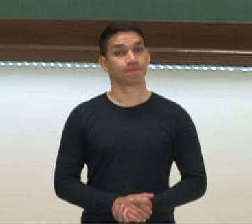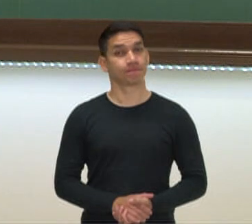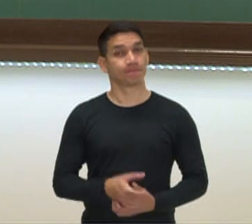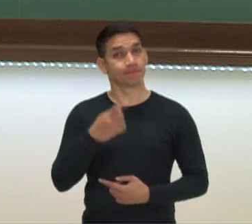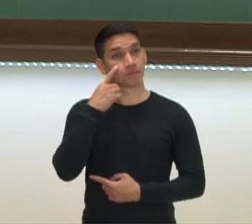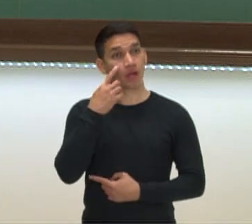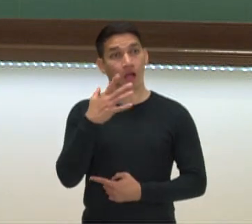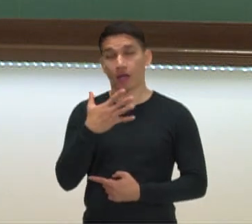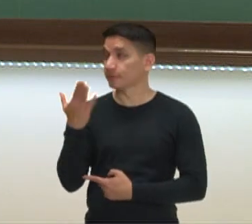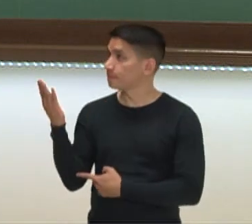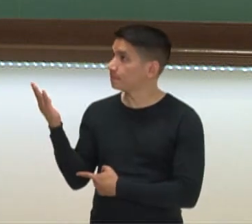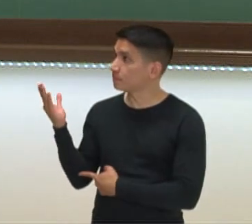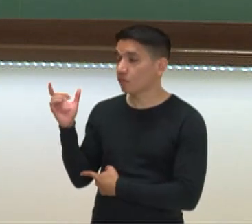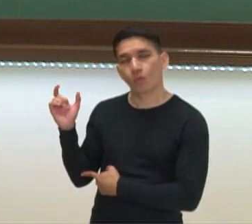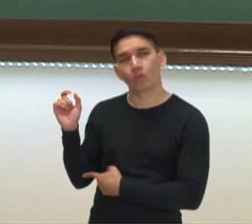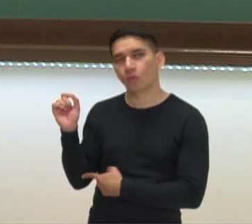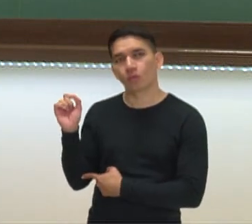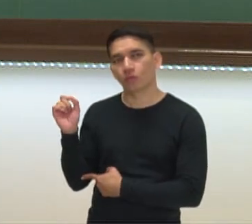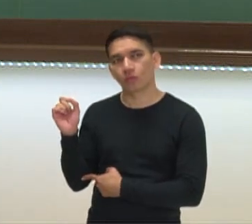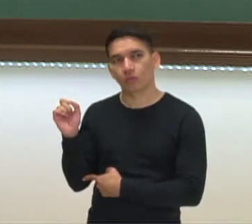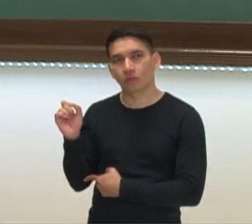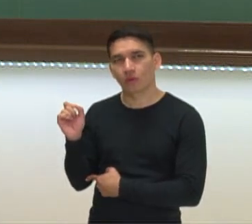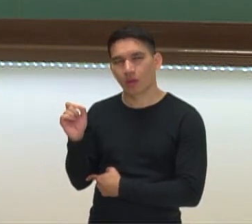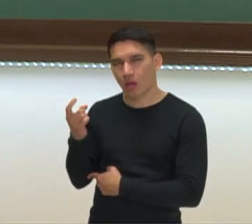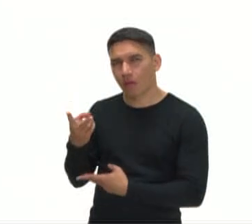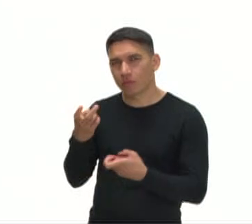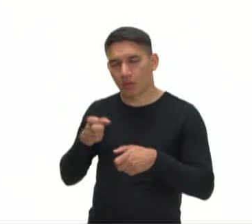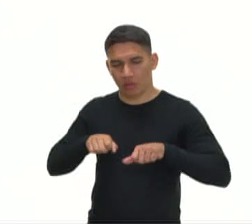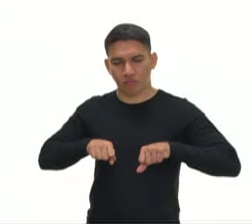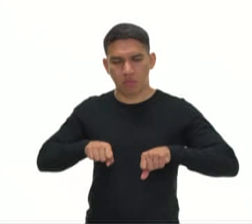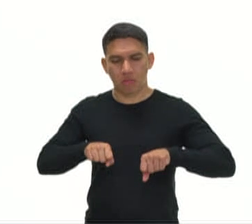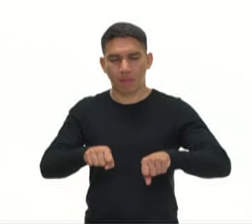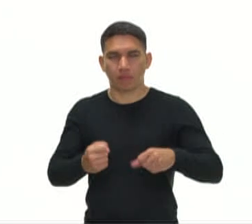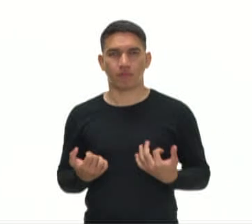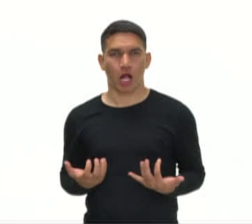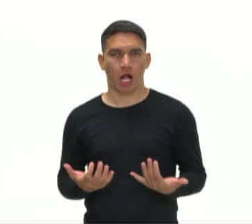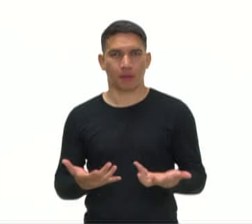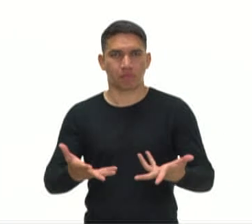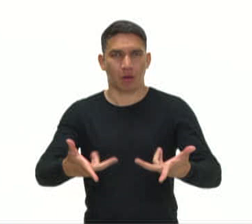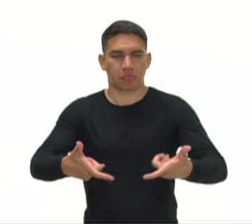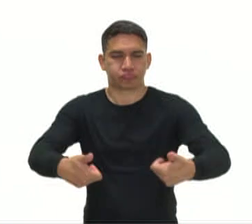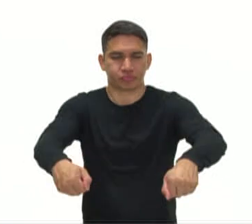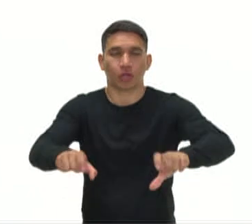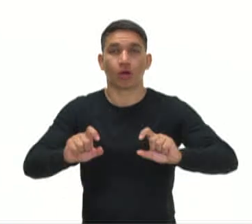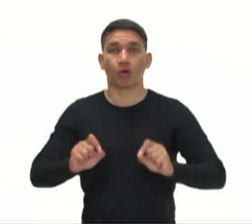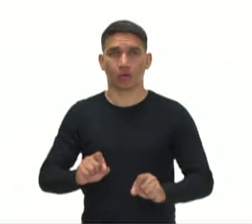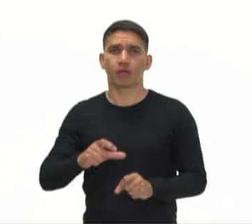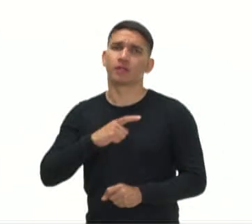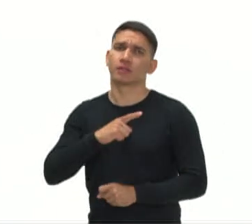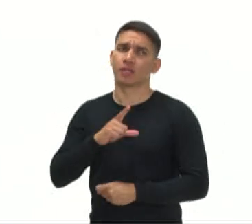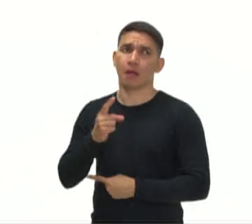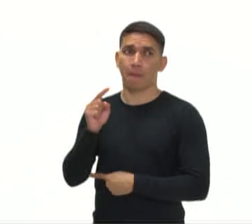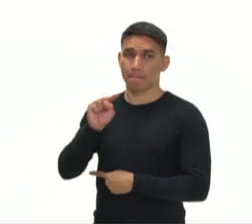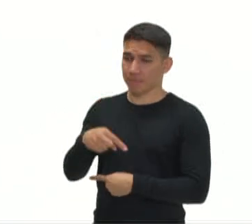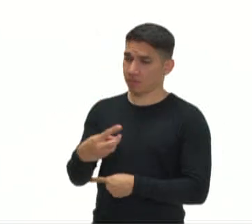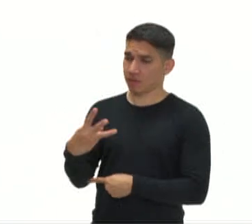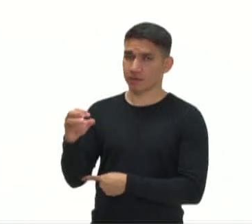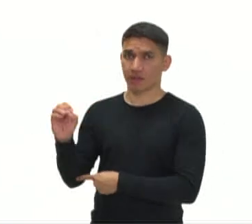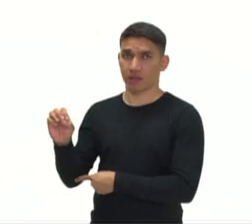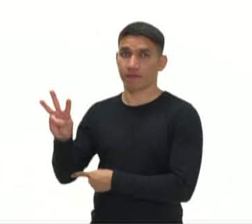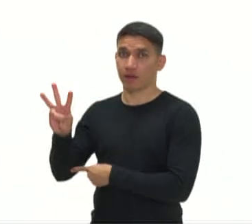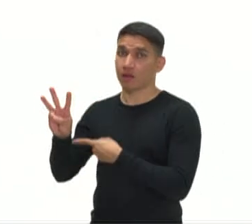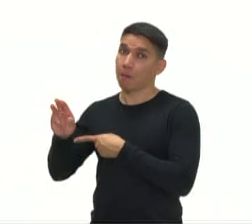Agora, olha só, gente. Olha para o cortador de grama. 1.300 watts, ele tem muito mais potência que o